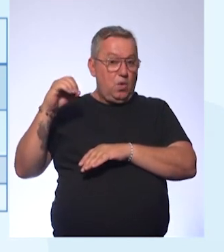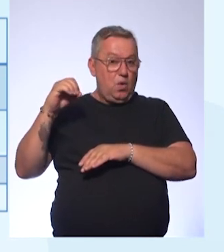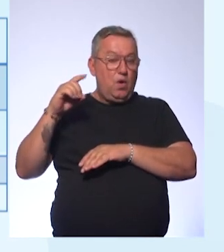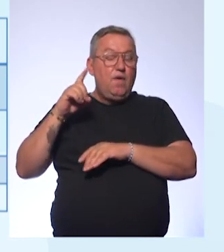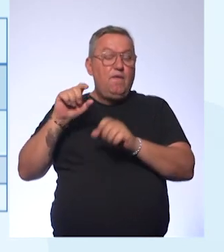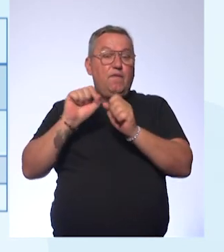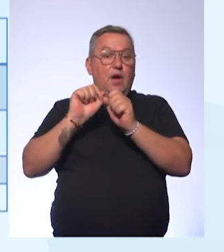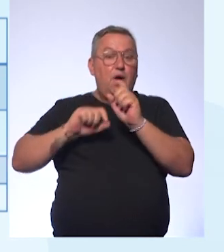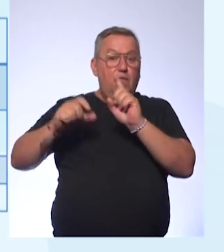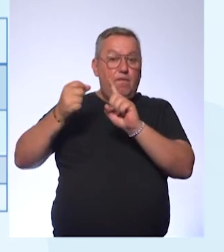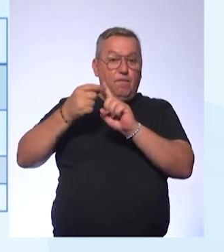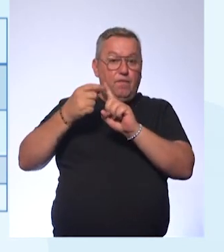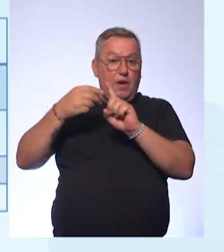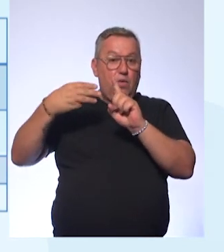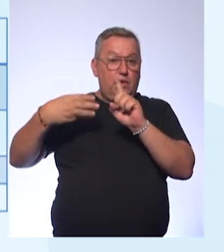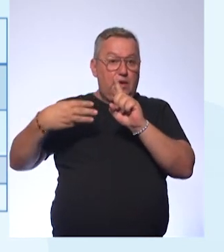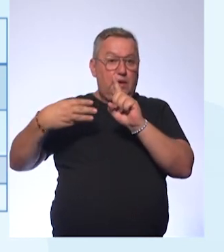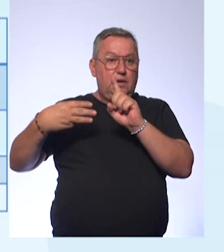ferro 3,